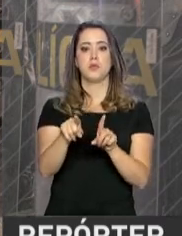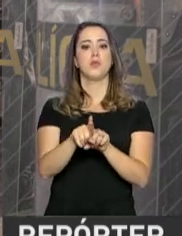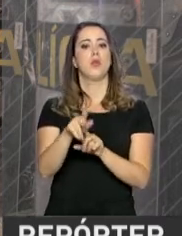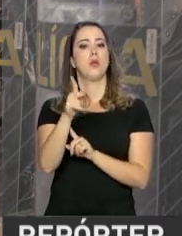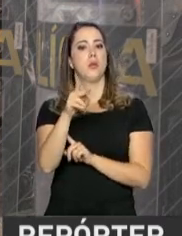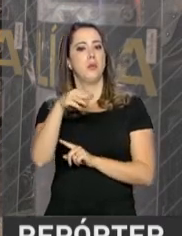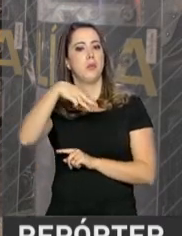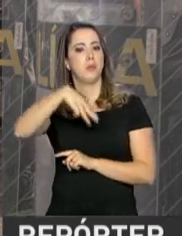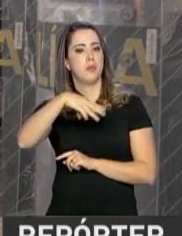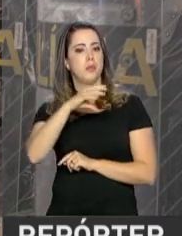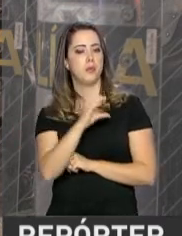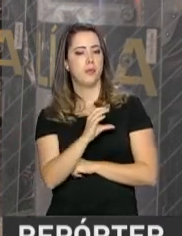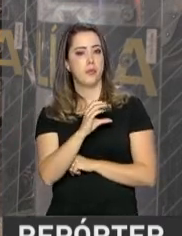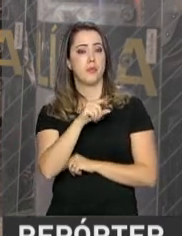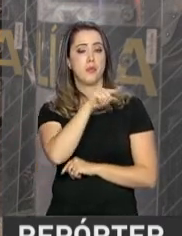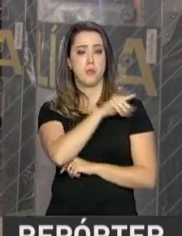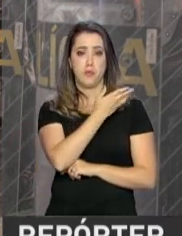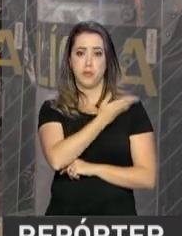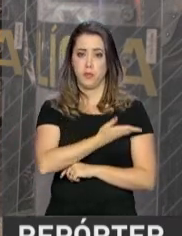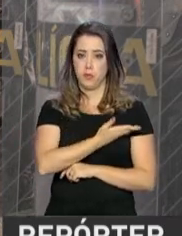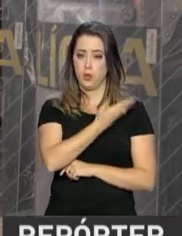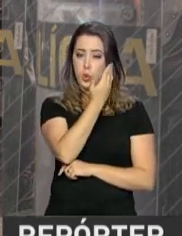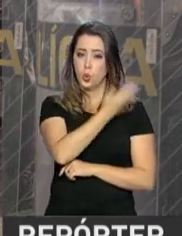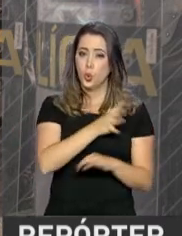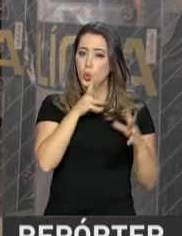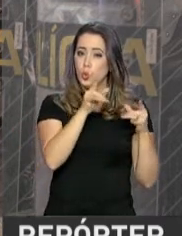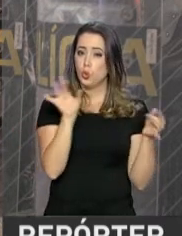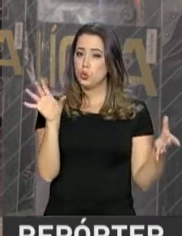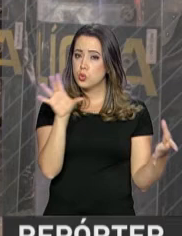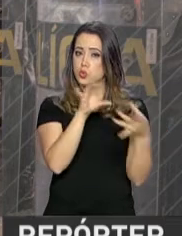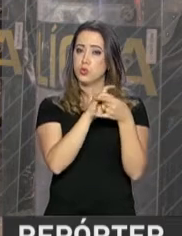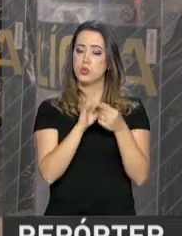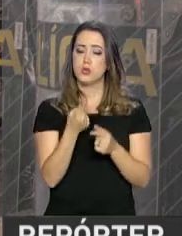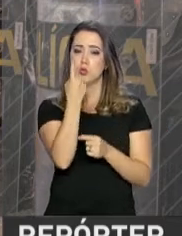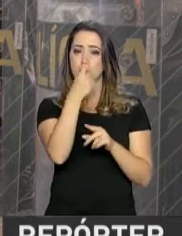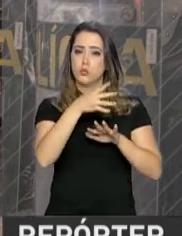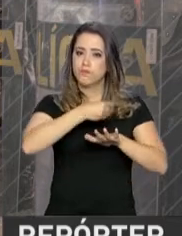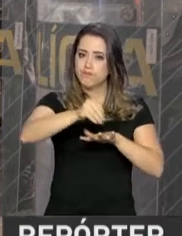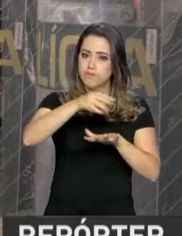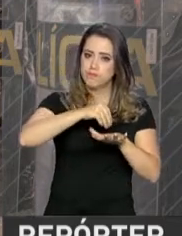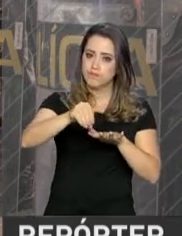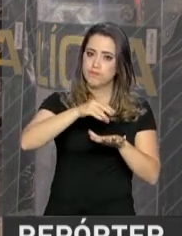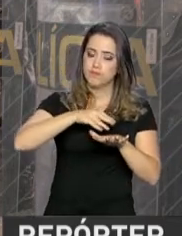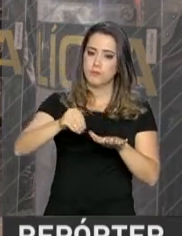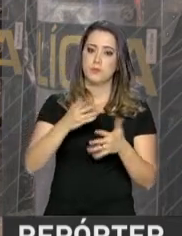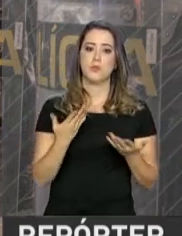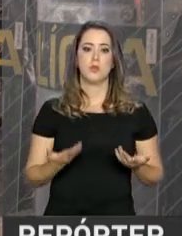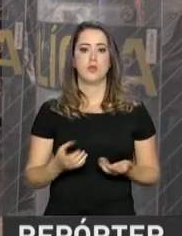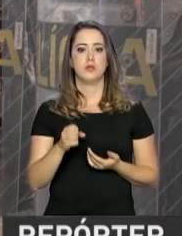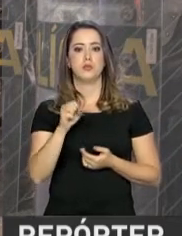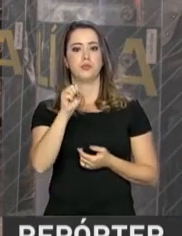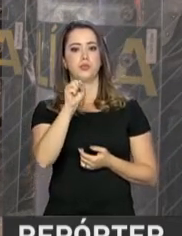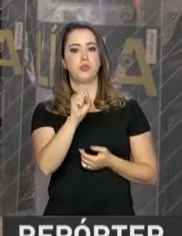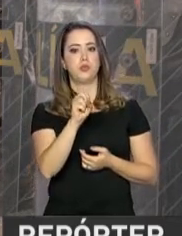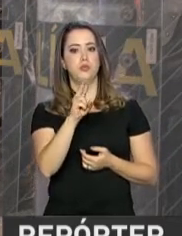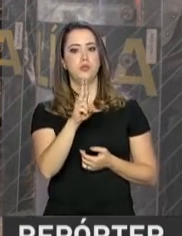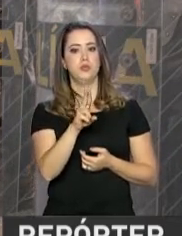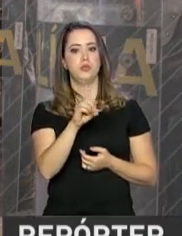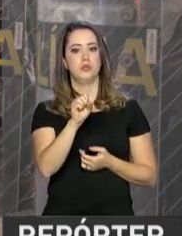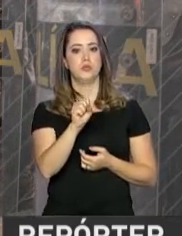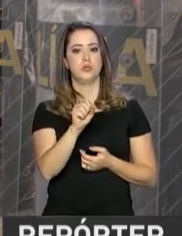militar bombeiros guardas municipais e agentes penitenciários os usp vai ser coordenado